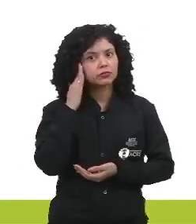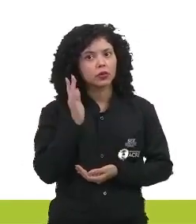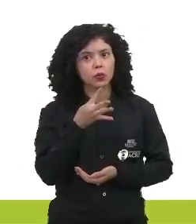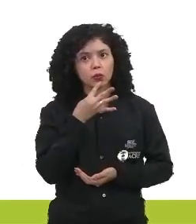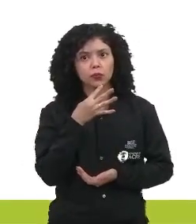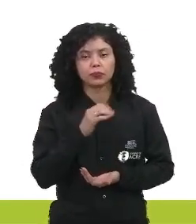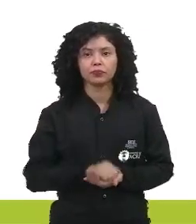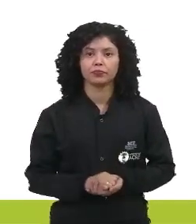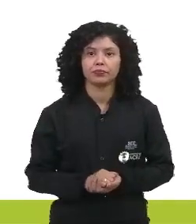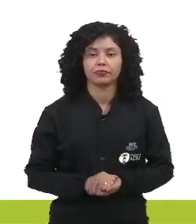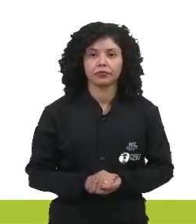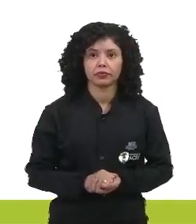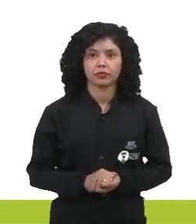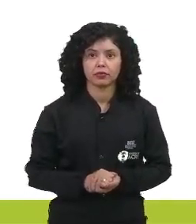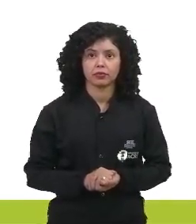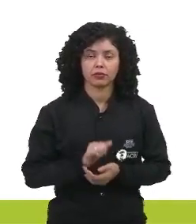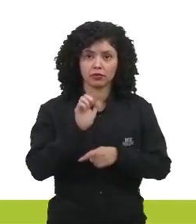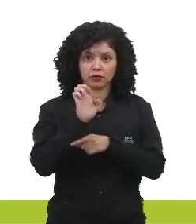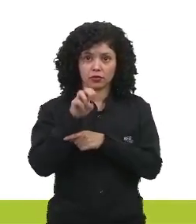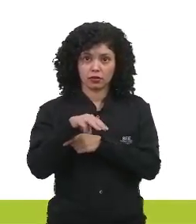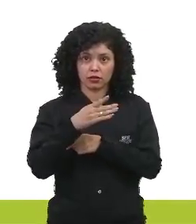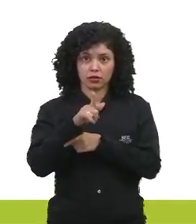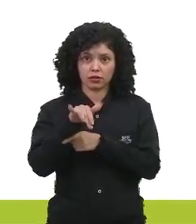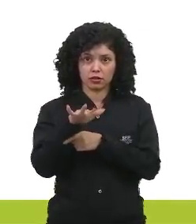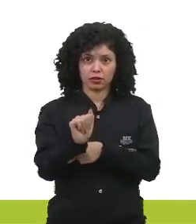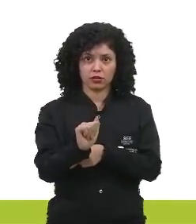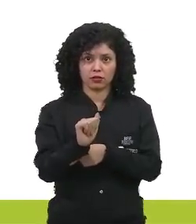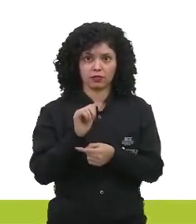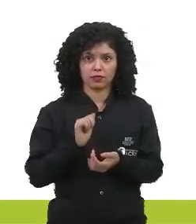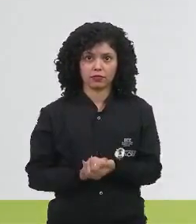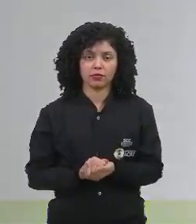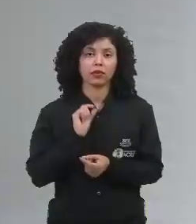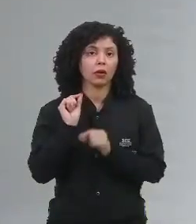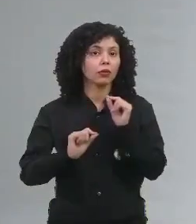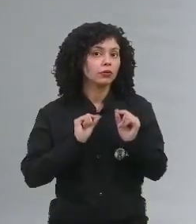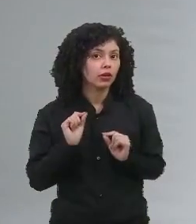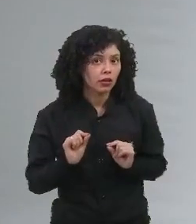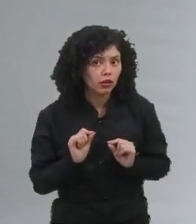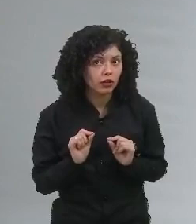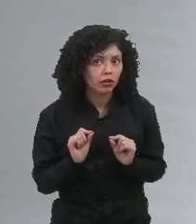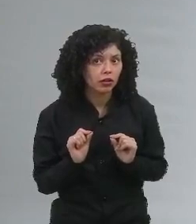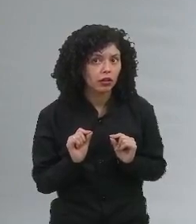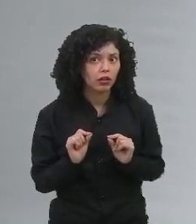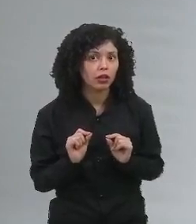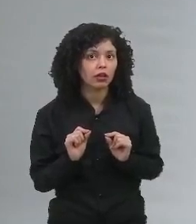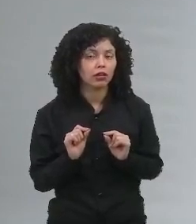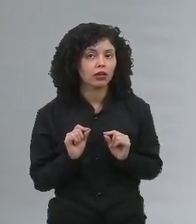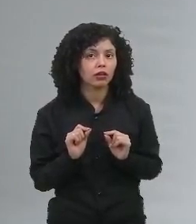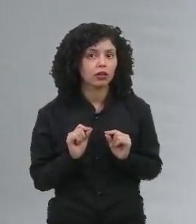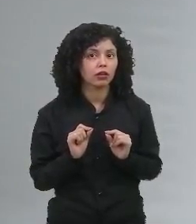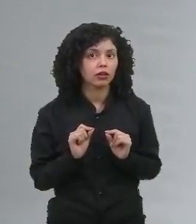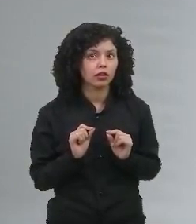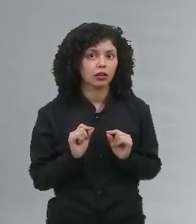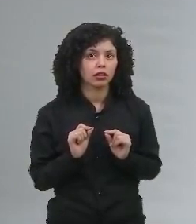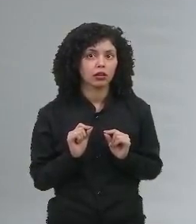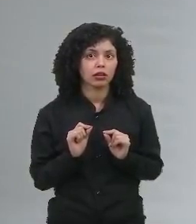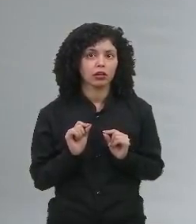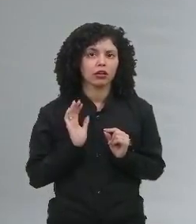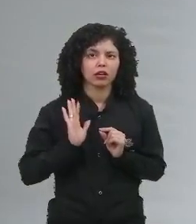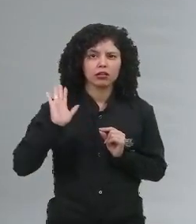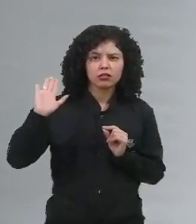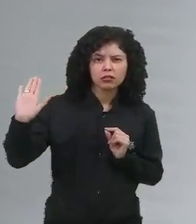conhecem. Em águas de bacalhau. Então, em águas de bacalhau, para nós seria deixar a